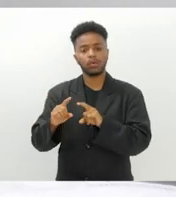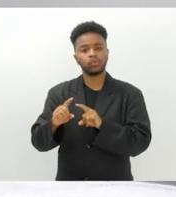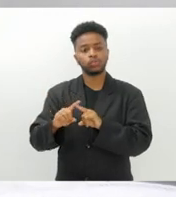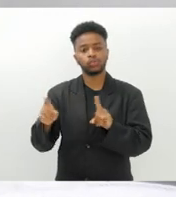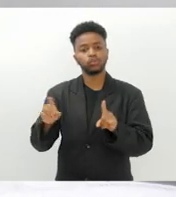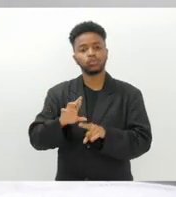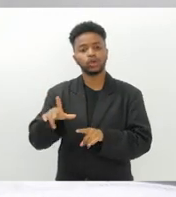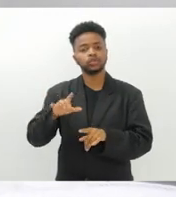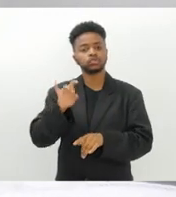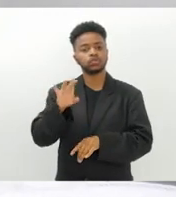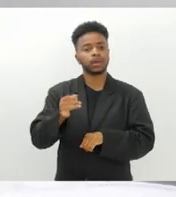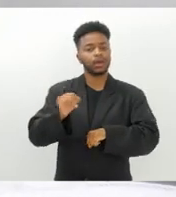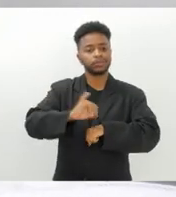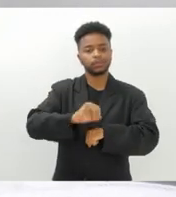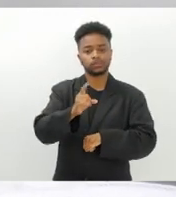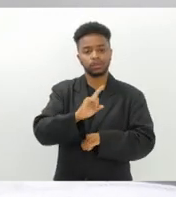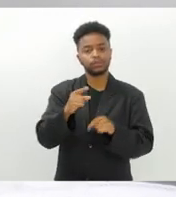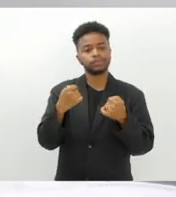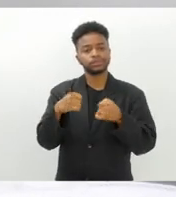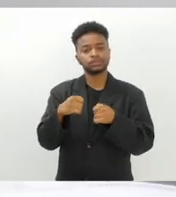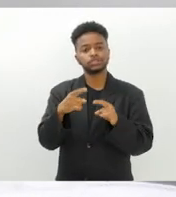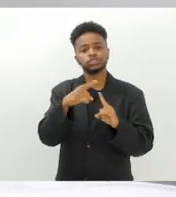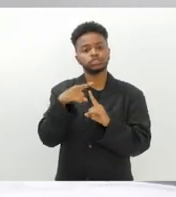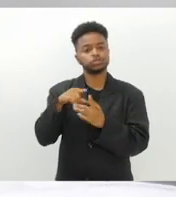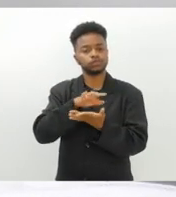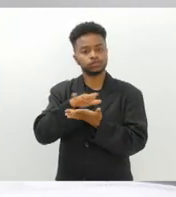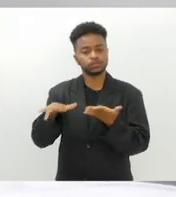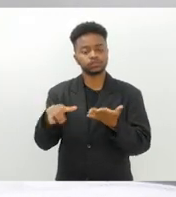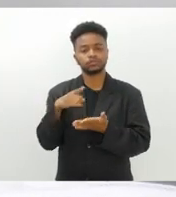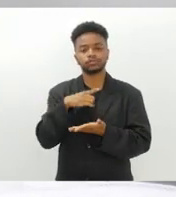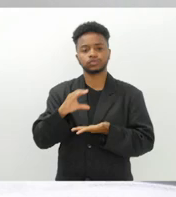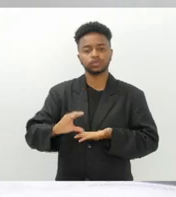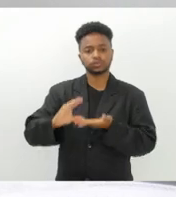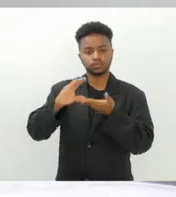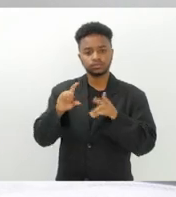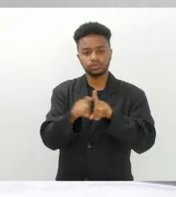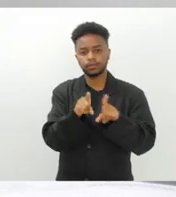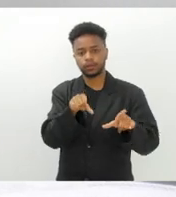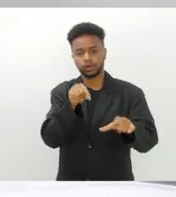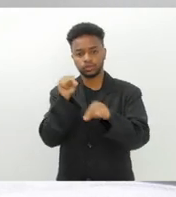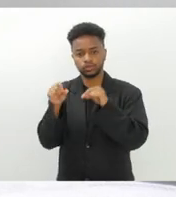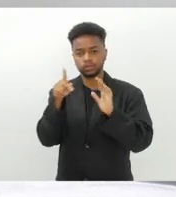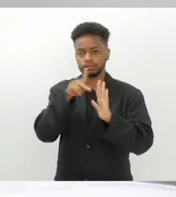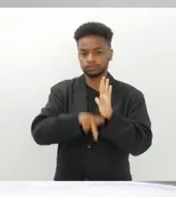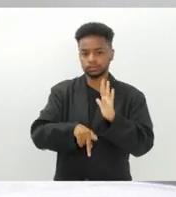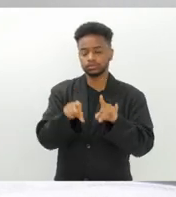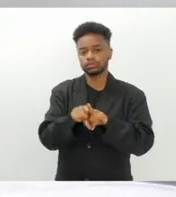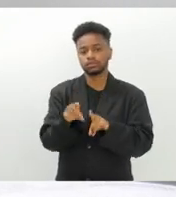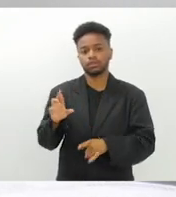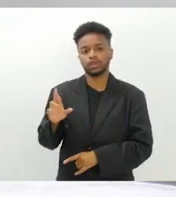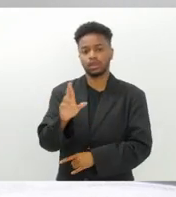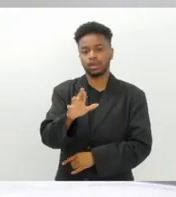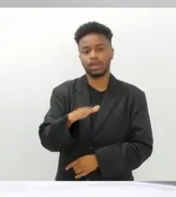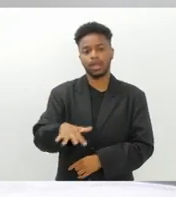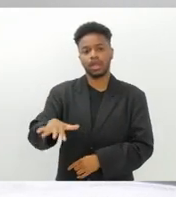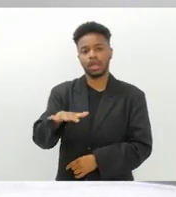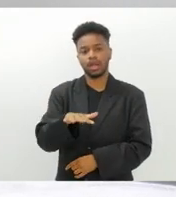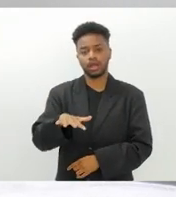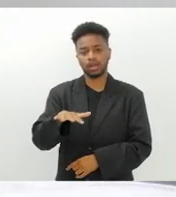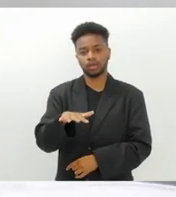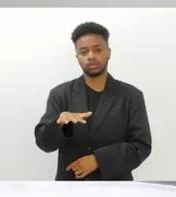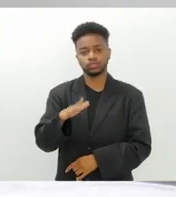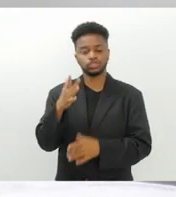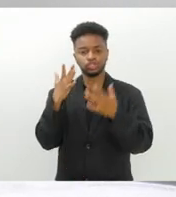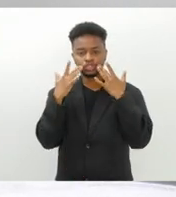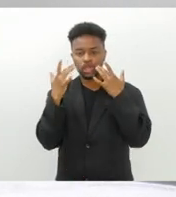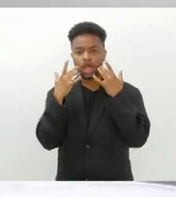todos os tipos, que não era só o governo, que tinha um conselho para escolher os projetos, com representantes da área do